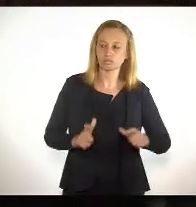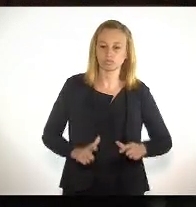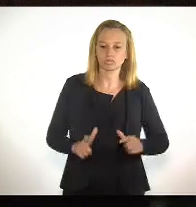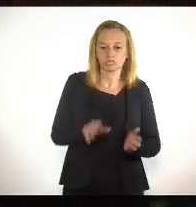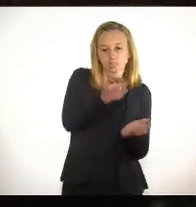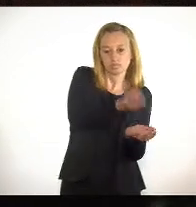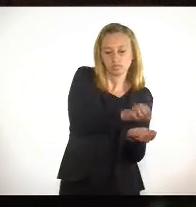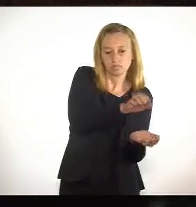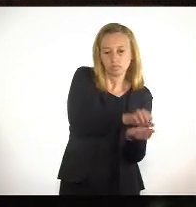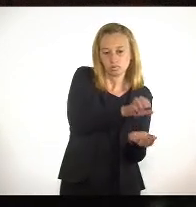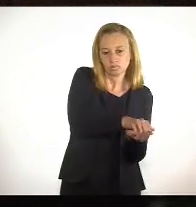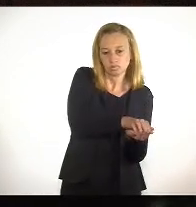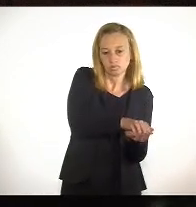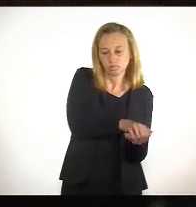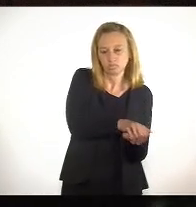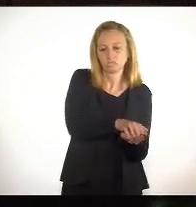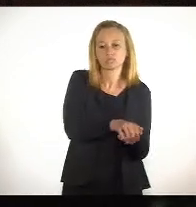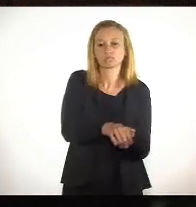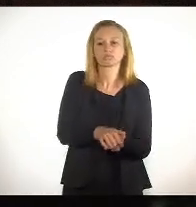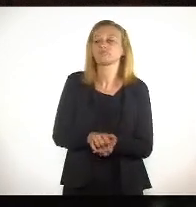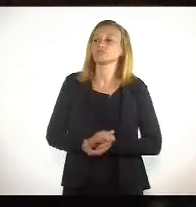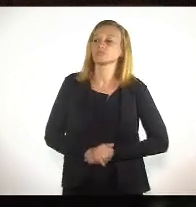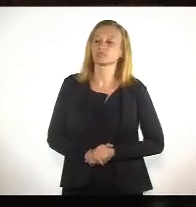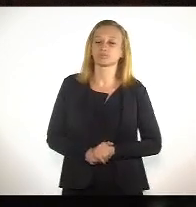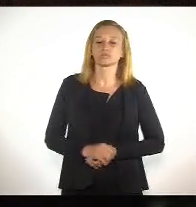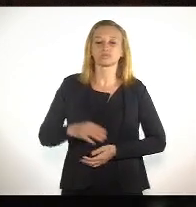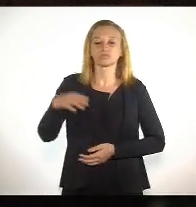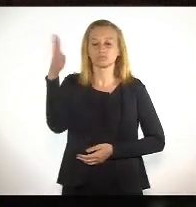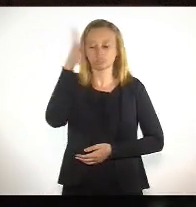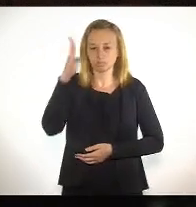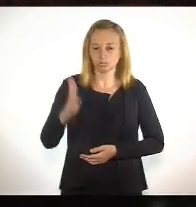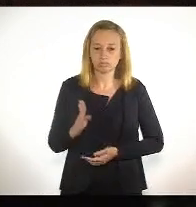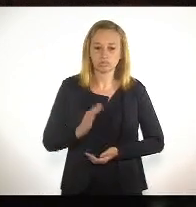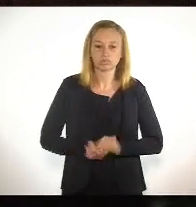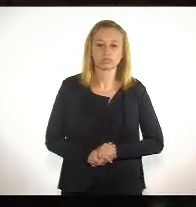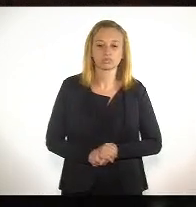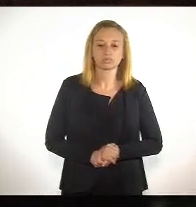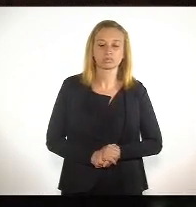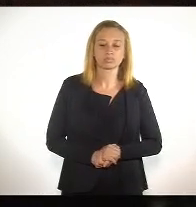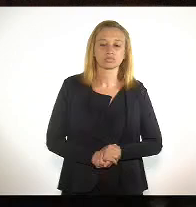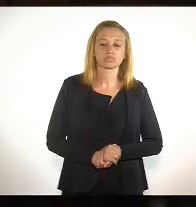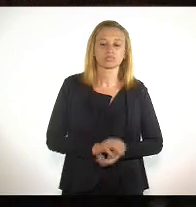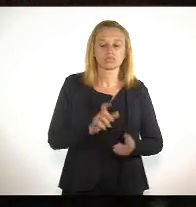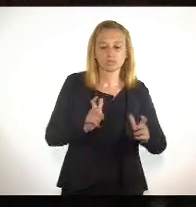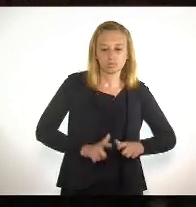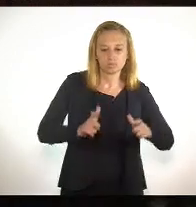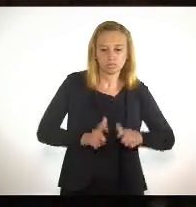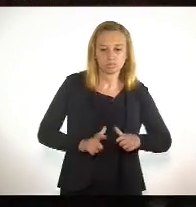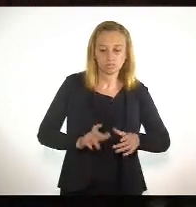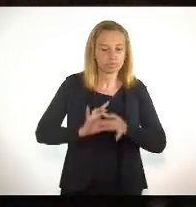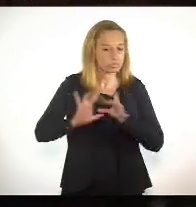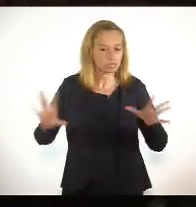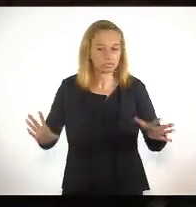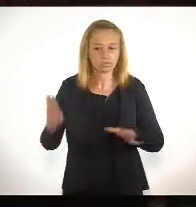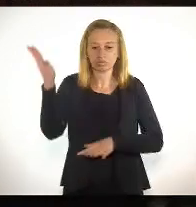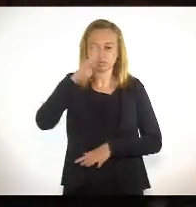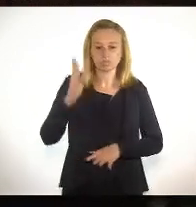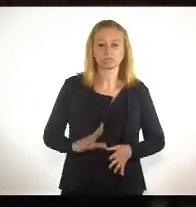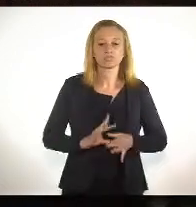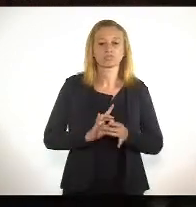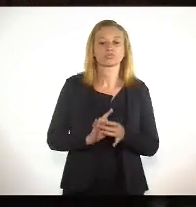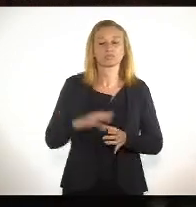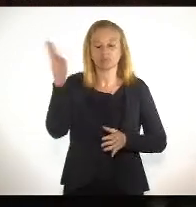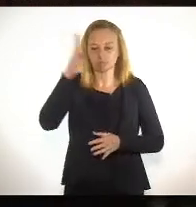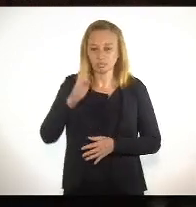de Pernambuco e do Brasil, deixando livre o território brasileiro, deixando assim que o